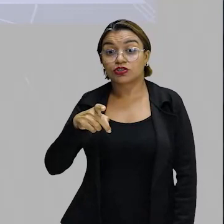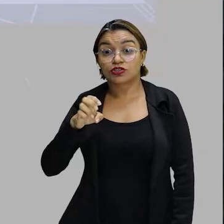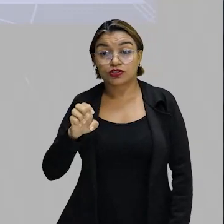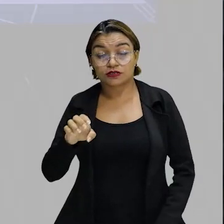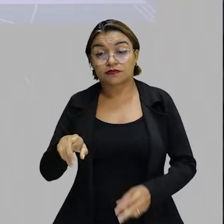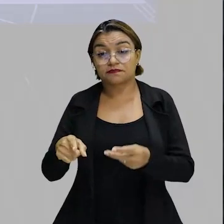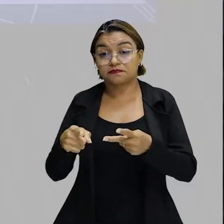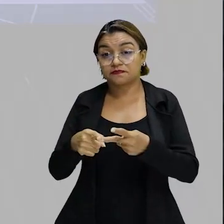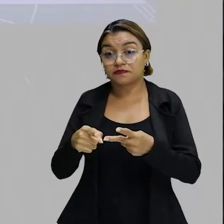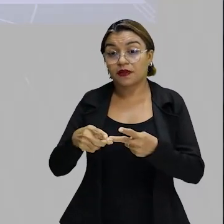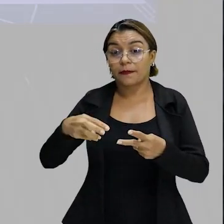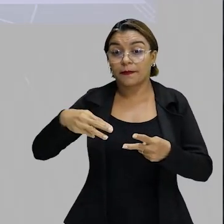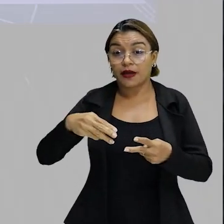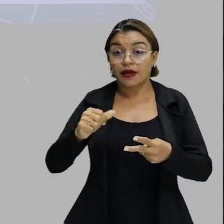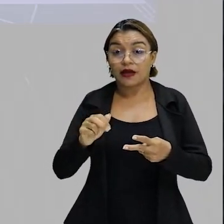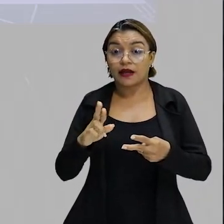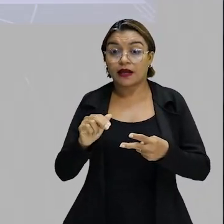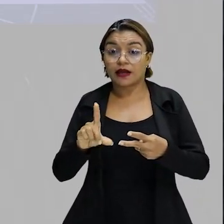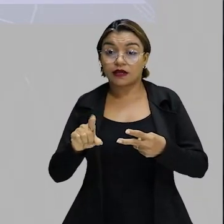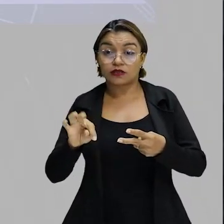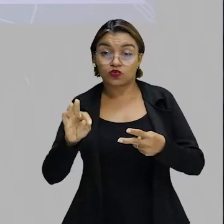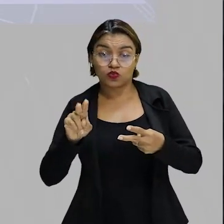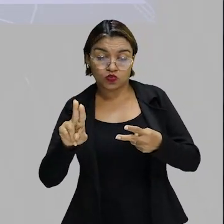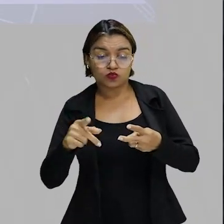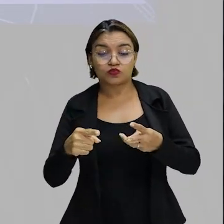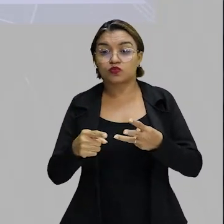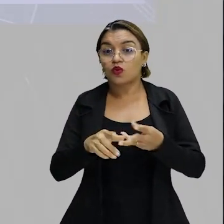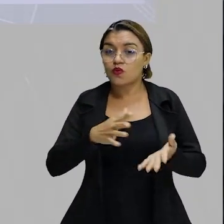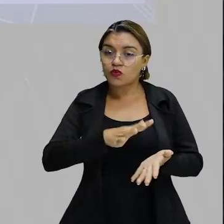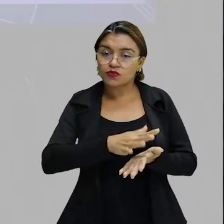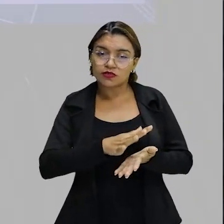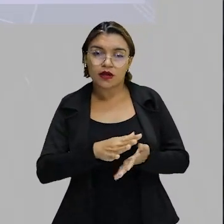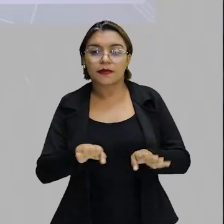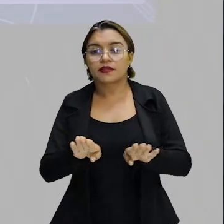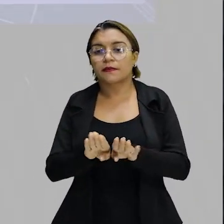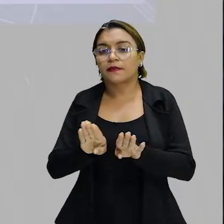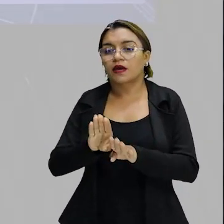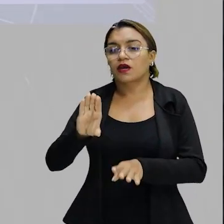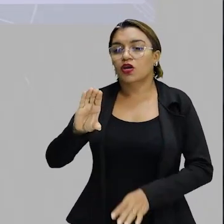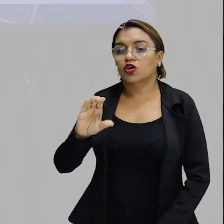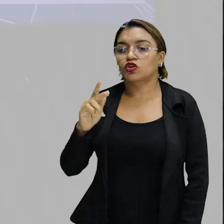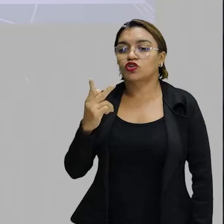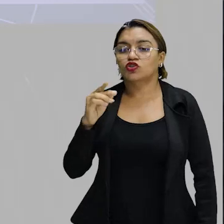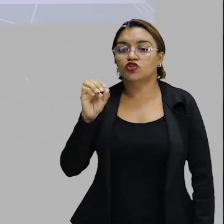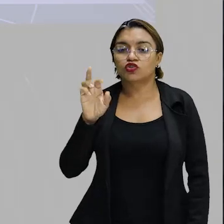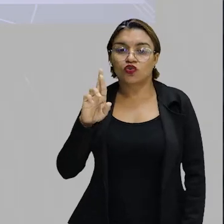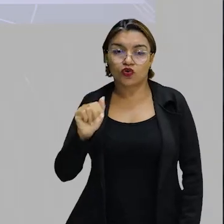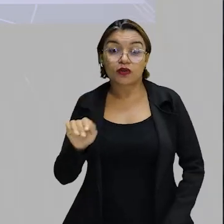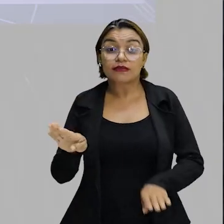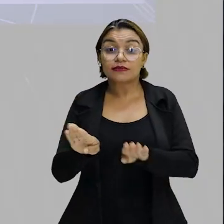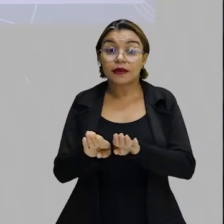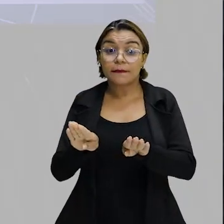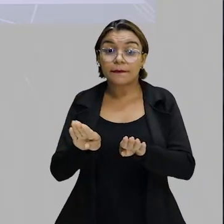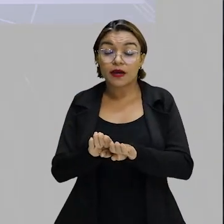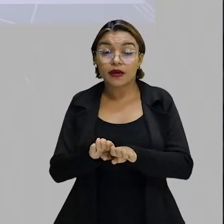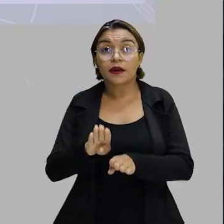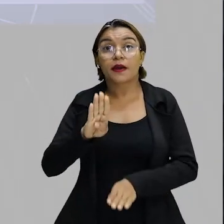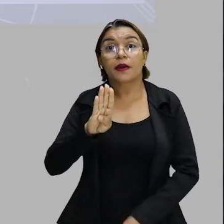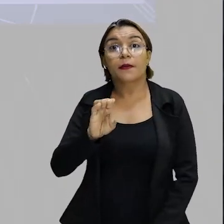o maracatu, o samba, como eu já falei, o choro e, claro, a bossa nova, que você conhece